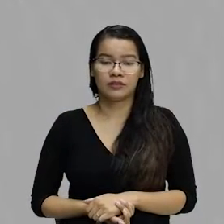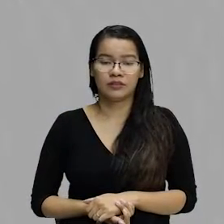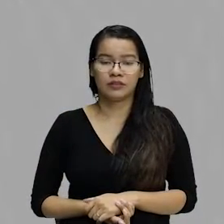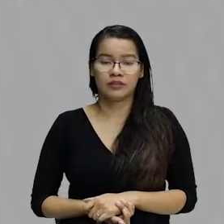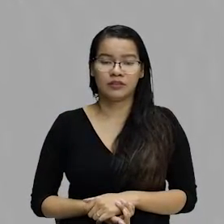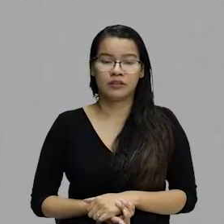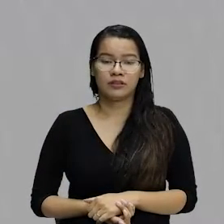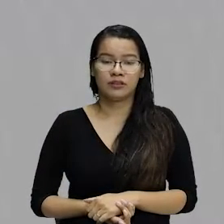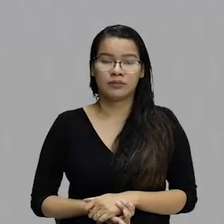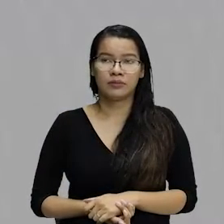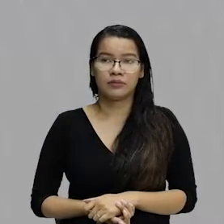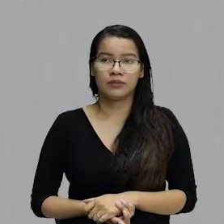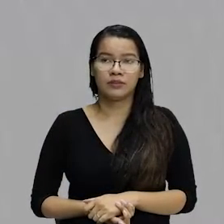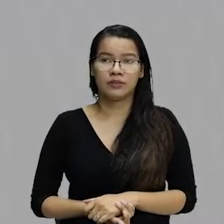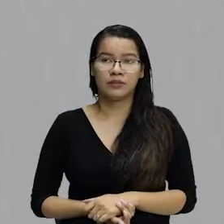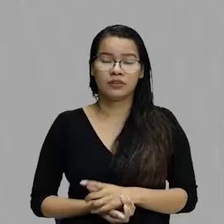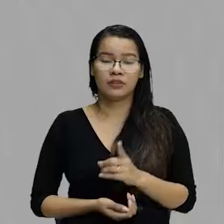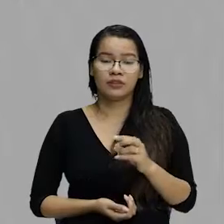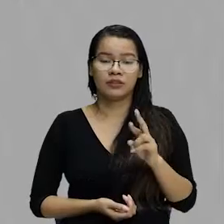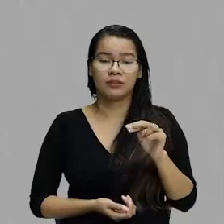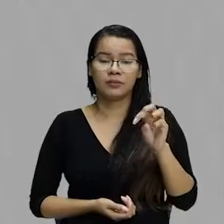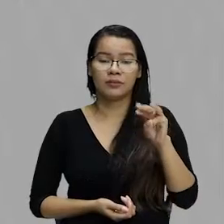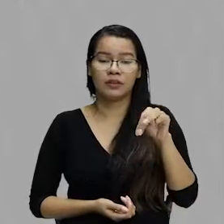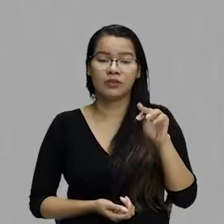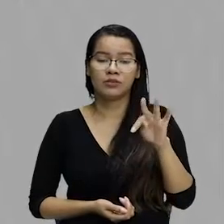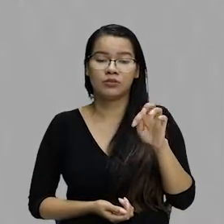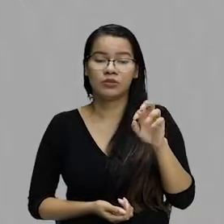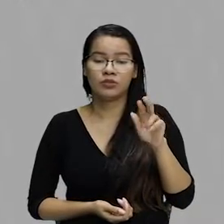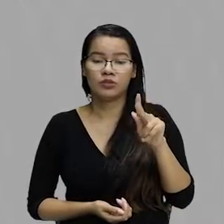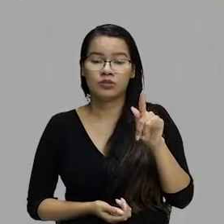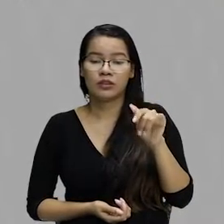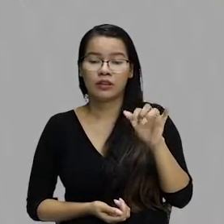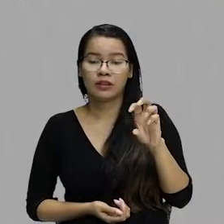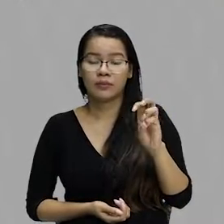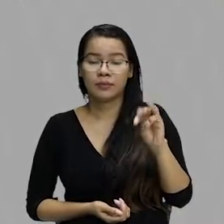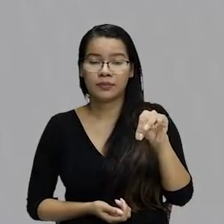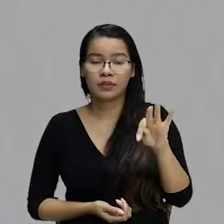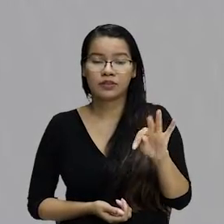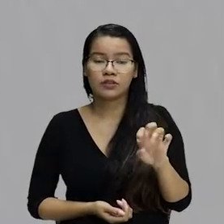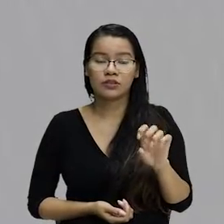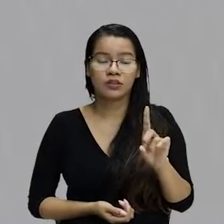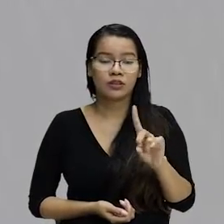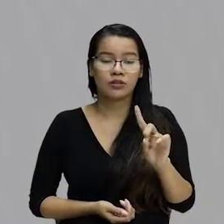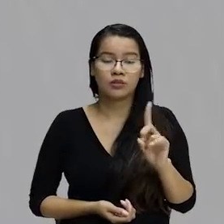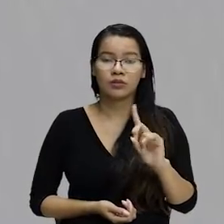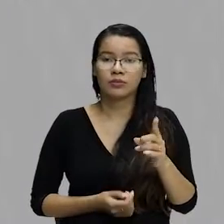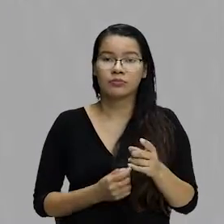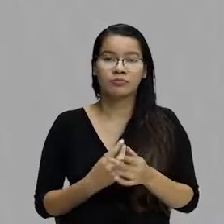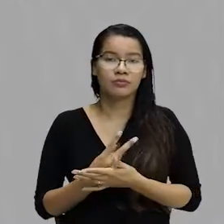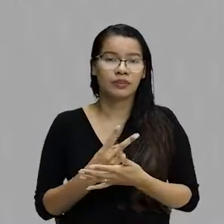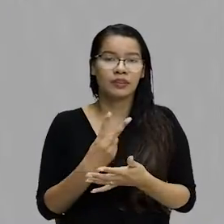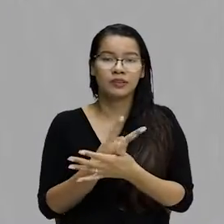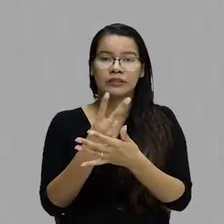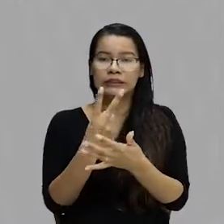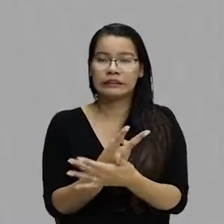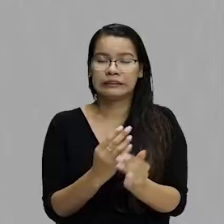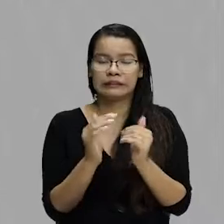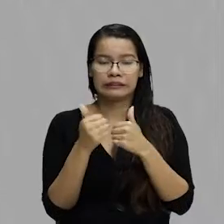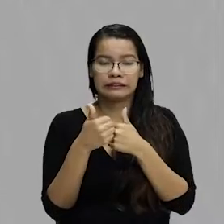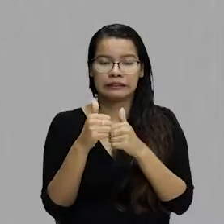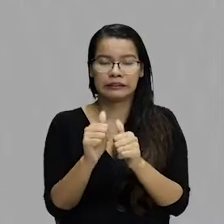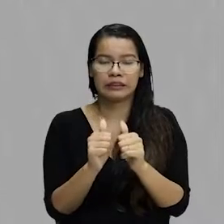Pagar com acento. Dramaturgicamente, no texto teatral, eu não preciso seguir a língua culta,